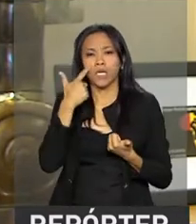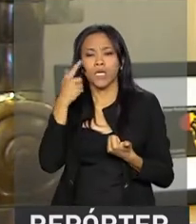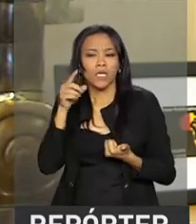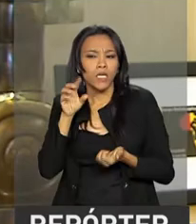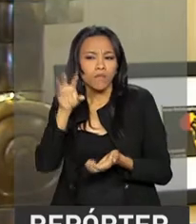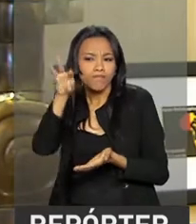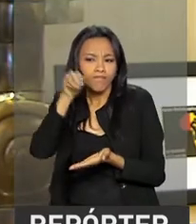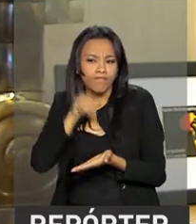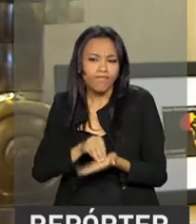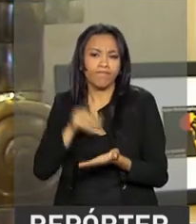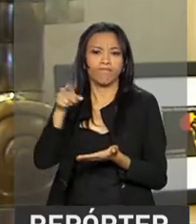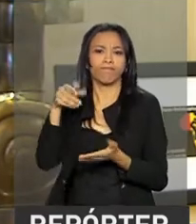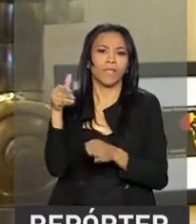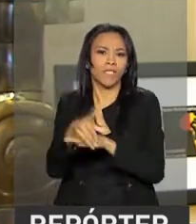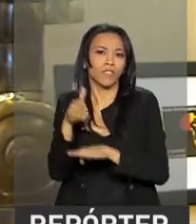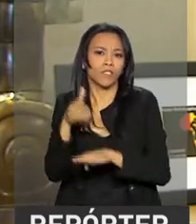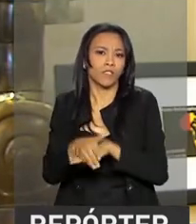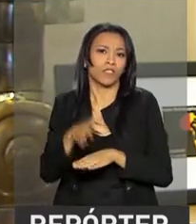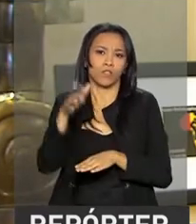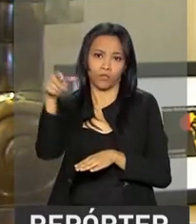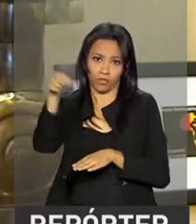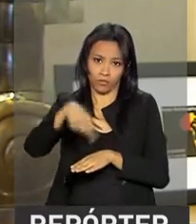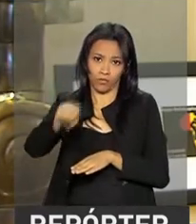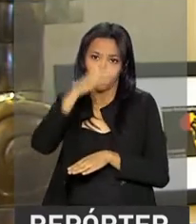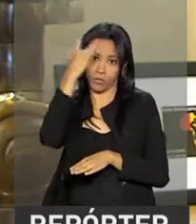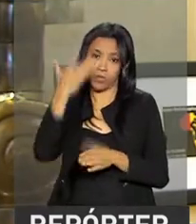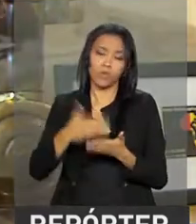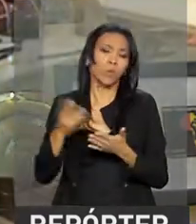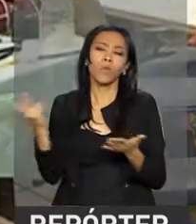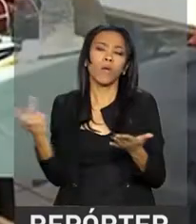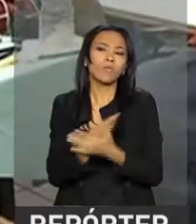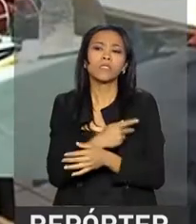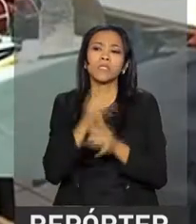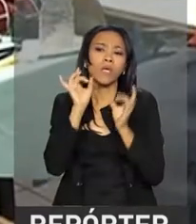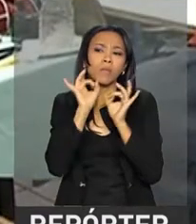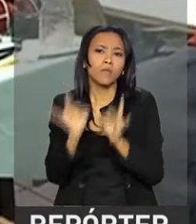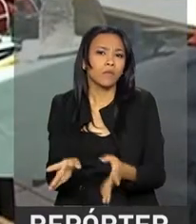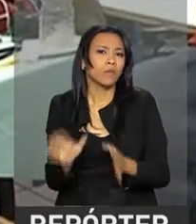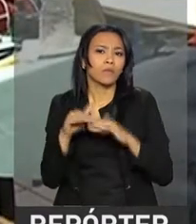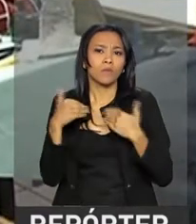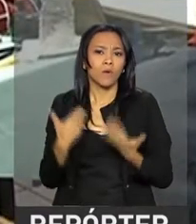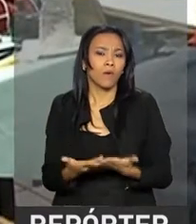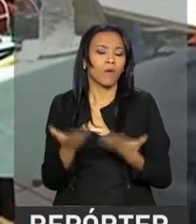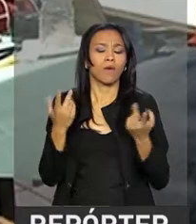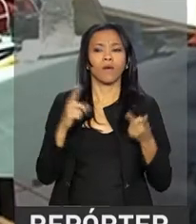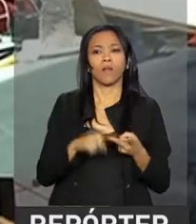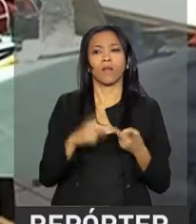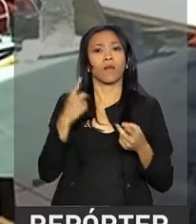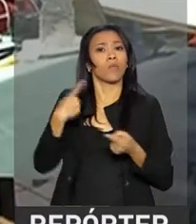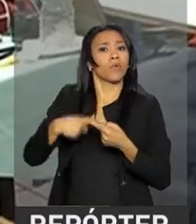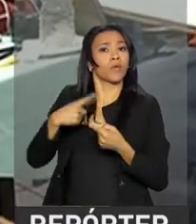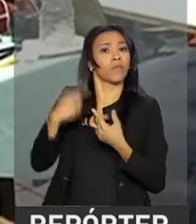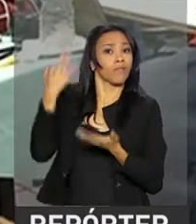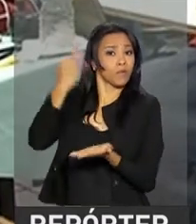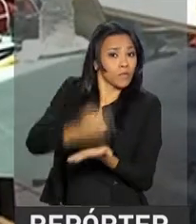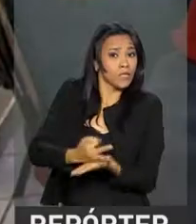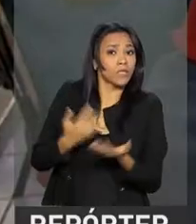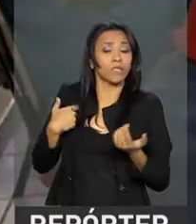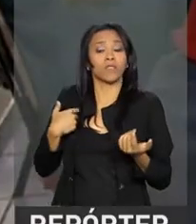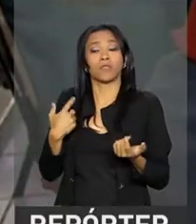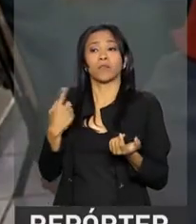mata freqüência e dos motivos do abandono da ota ausência do aluno da evasão